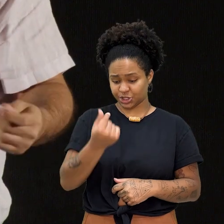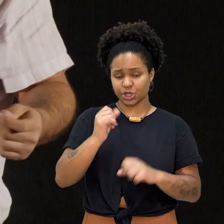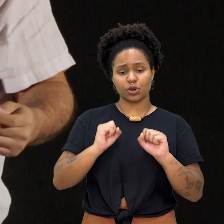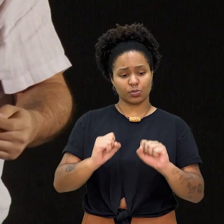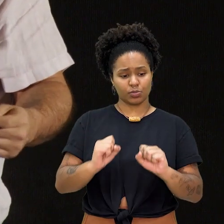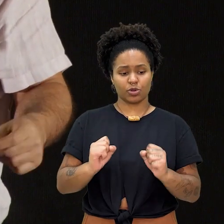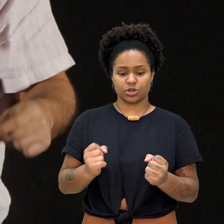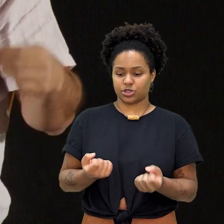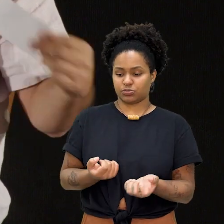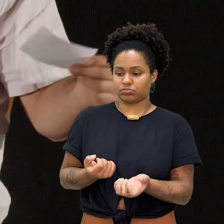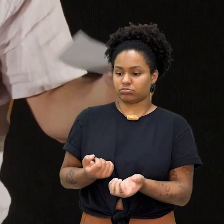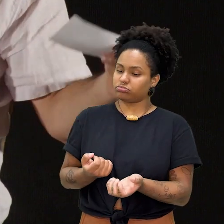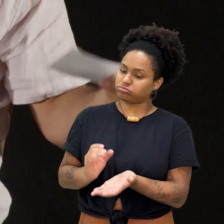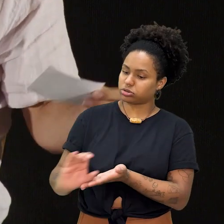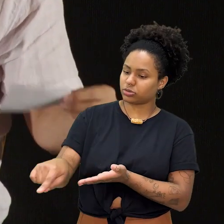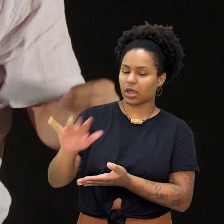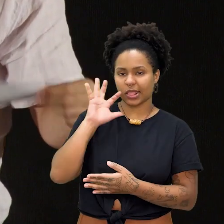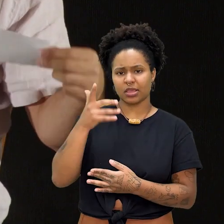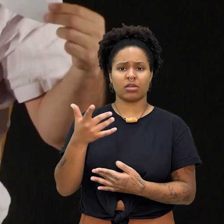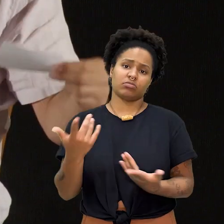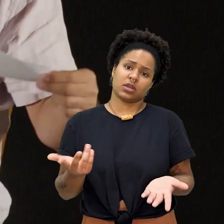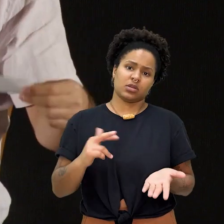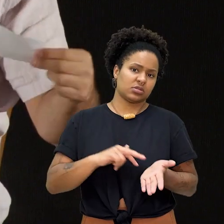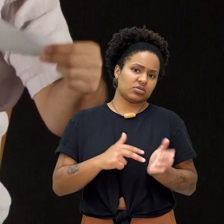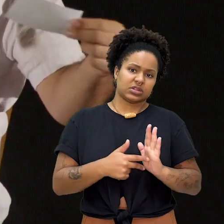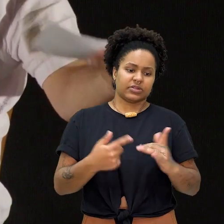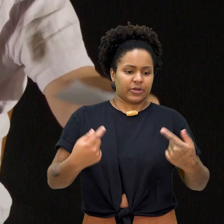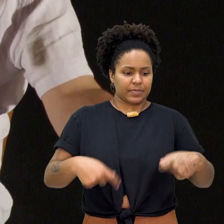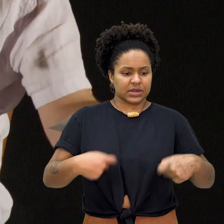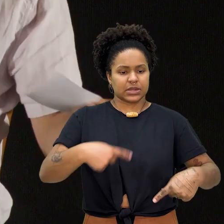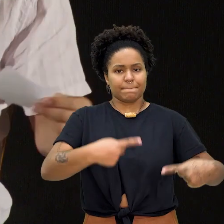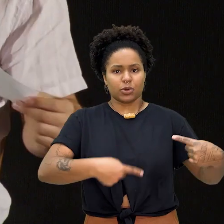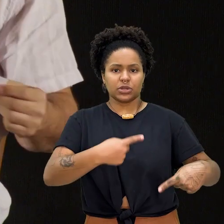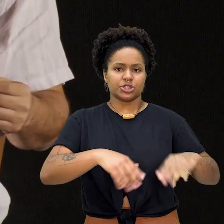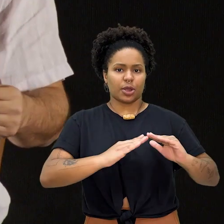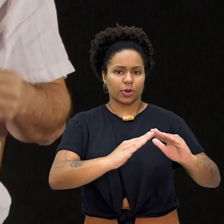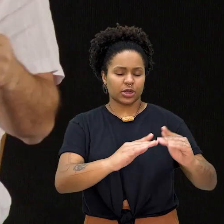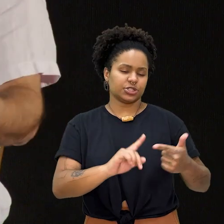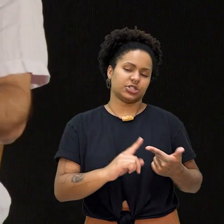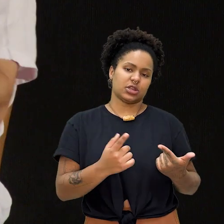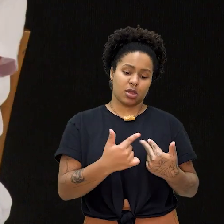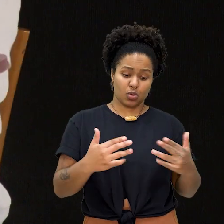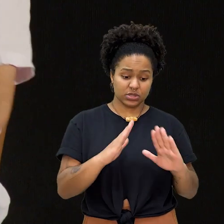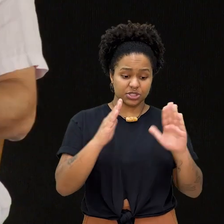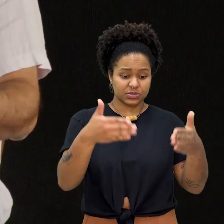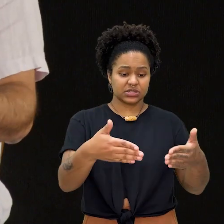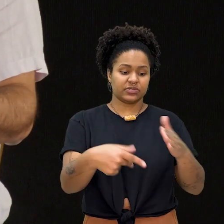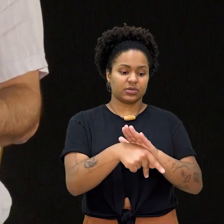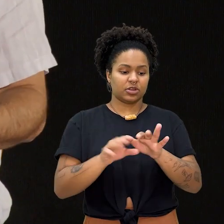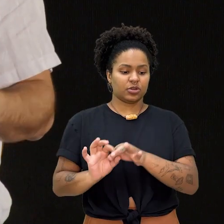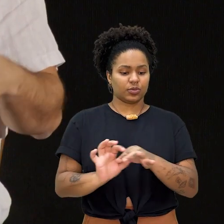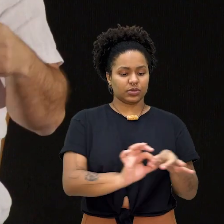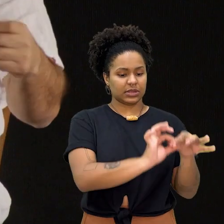pode dar essa margem. Né? Não exclui o fato de você necessitar de políticas de moradia específicas para um